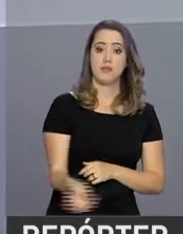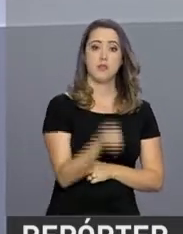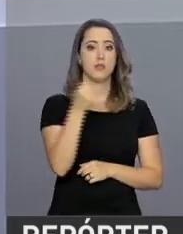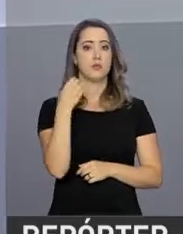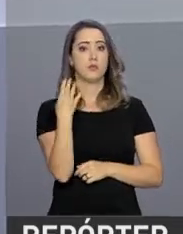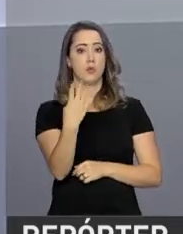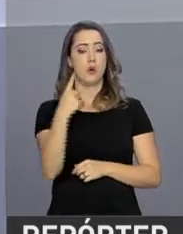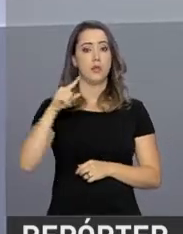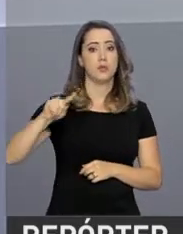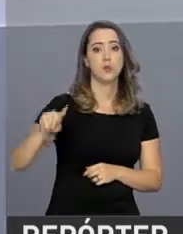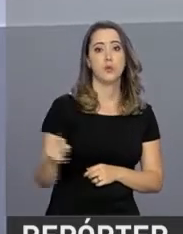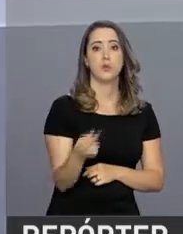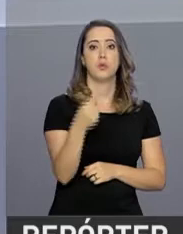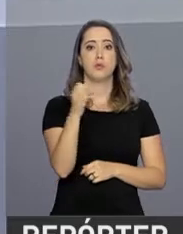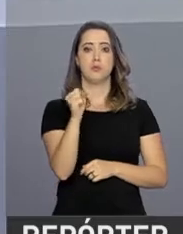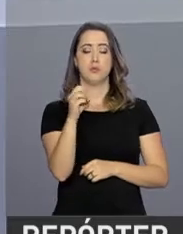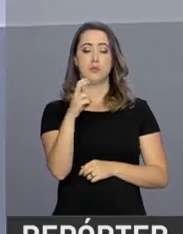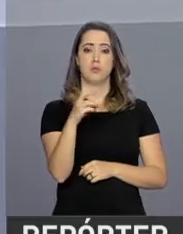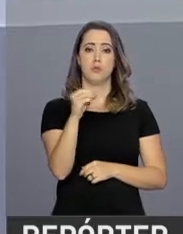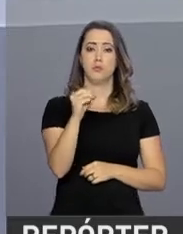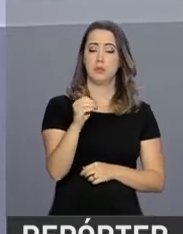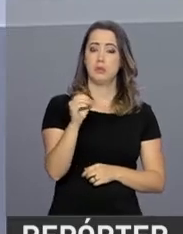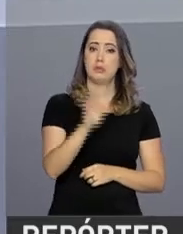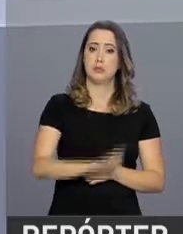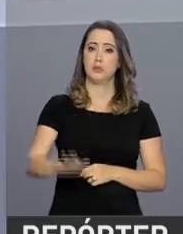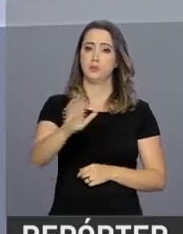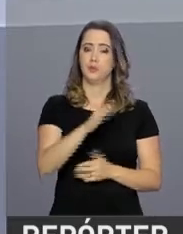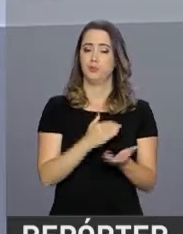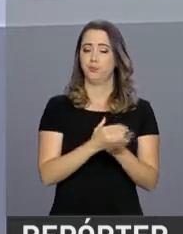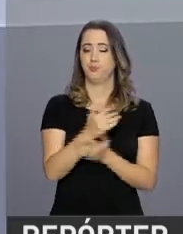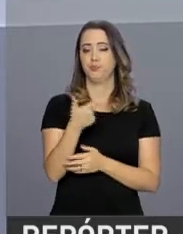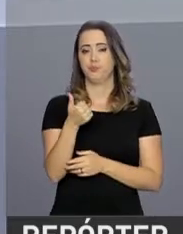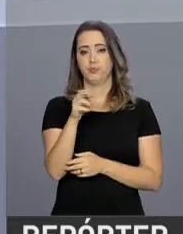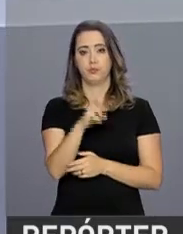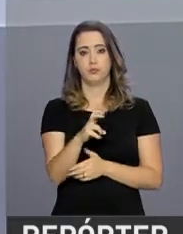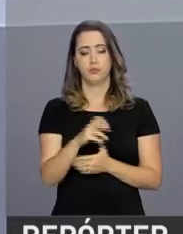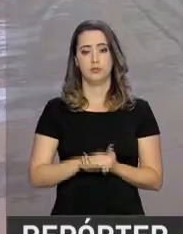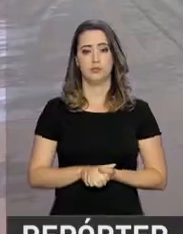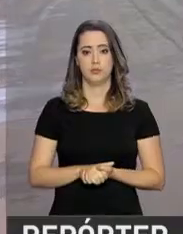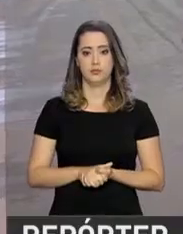quase 4.800 crianças desde 2005.